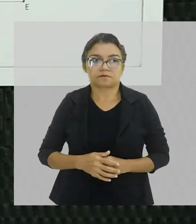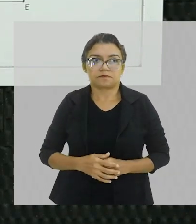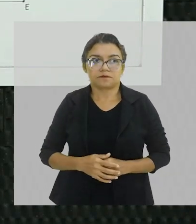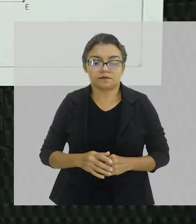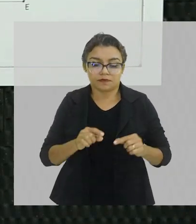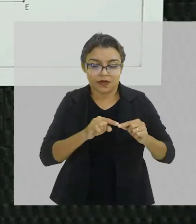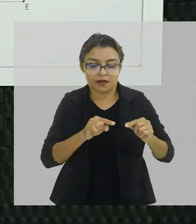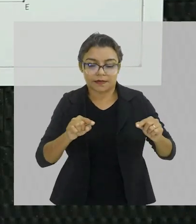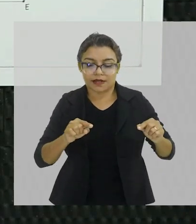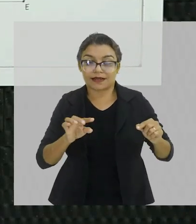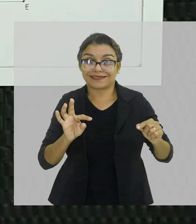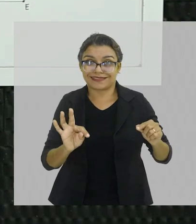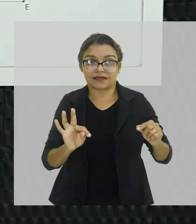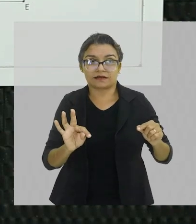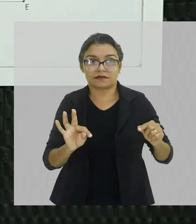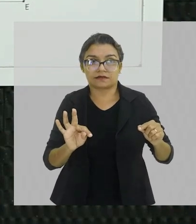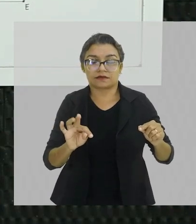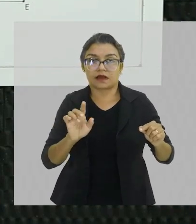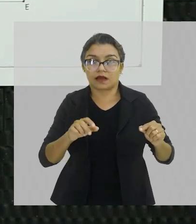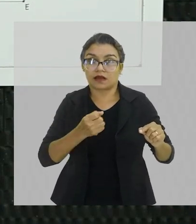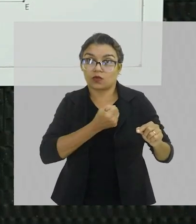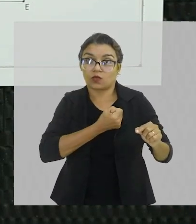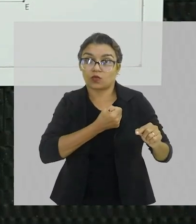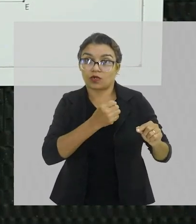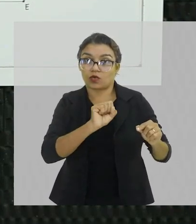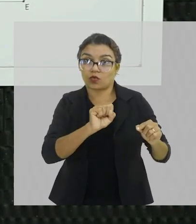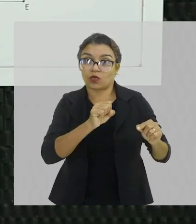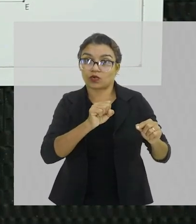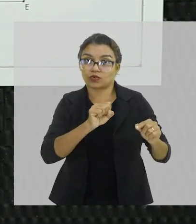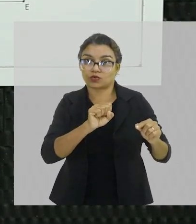T, daqui para cá vale 8, turminho.